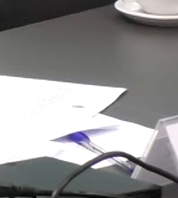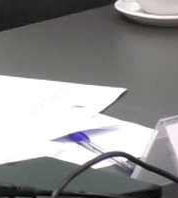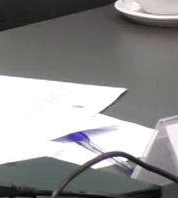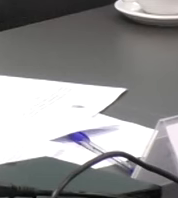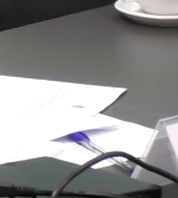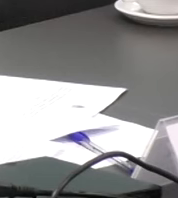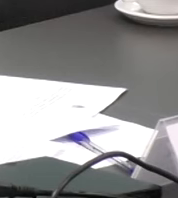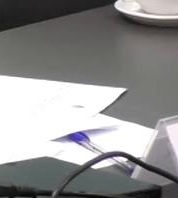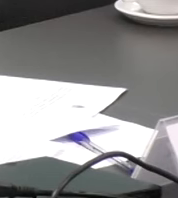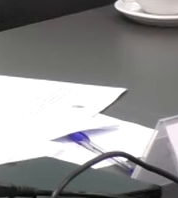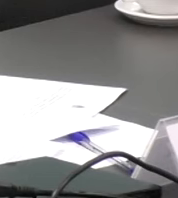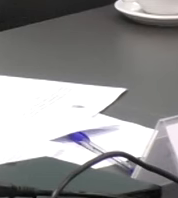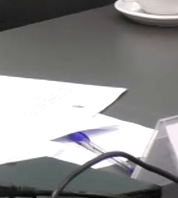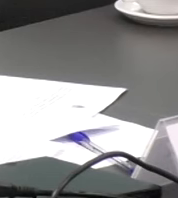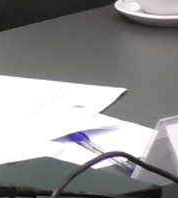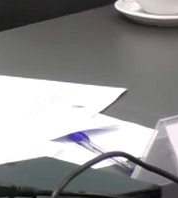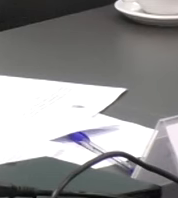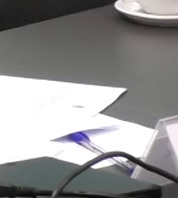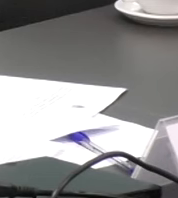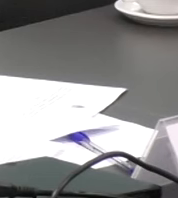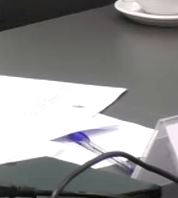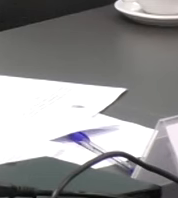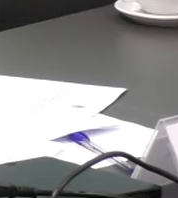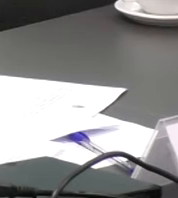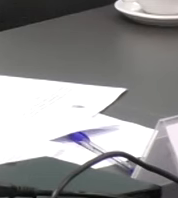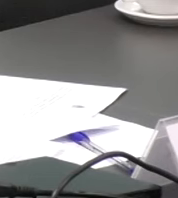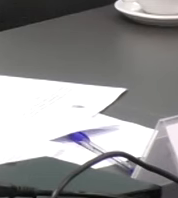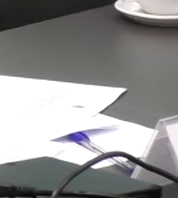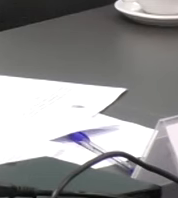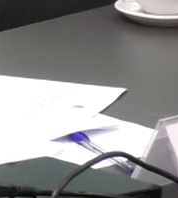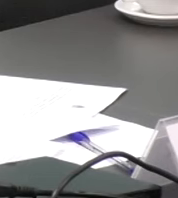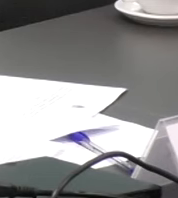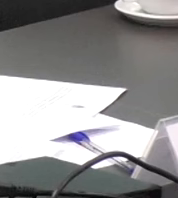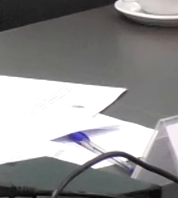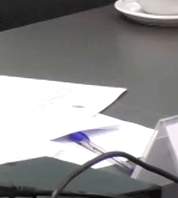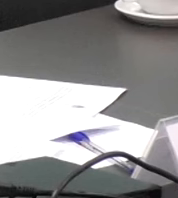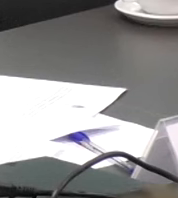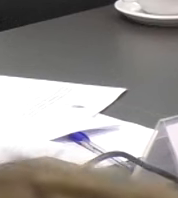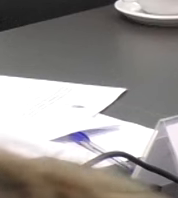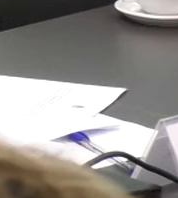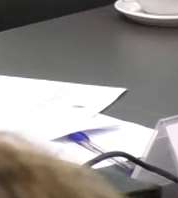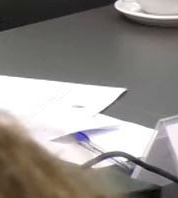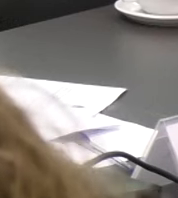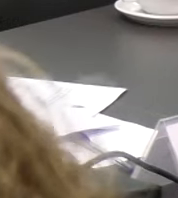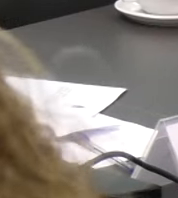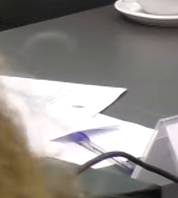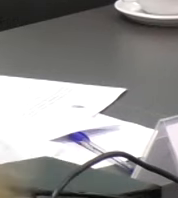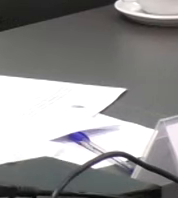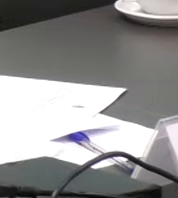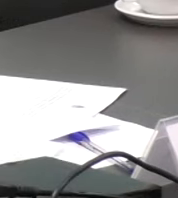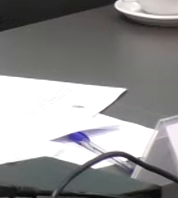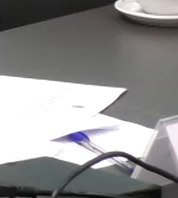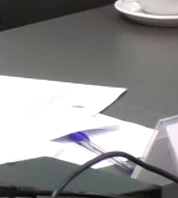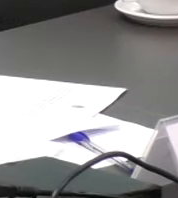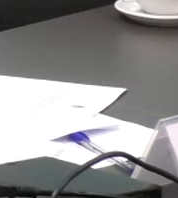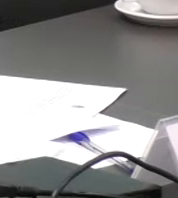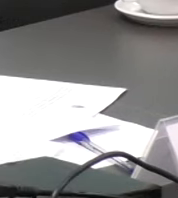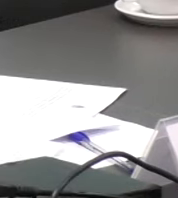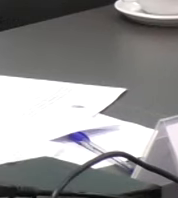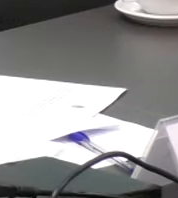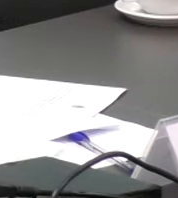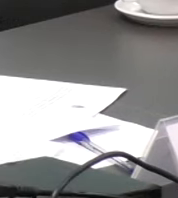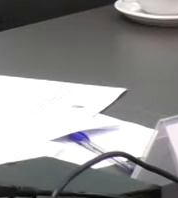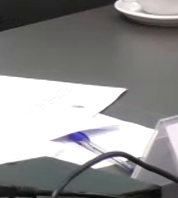chocada eu falei ass tá vendo e e tem um debate colocado Deputado Júlio sobre o racismo algorítmico que não é o racismo do